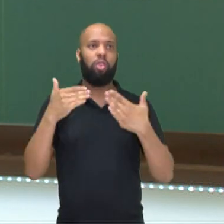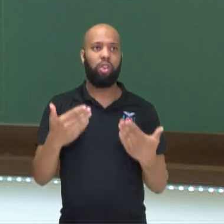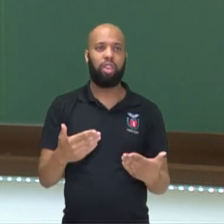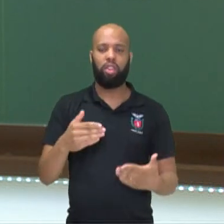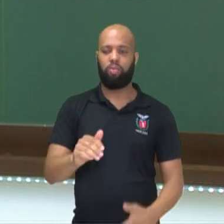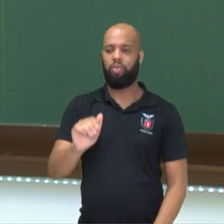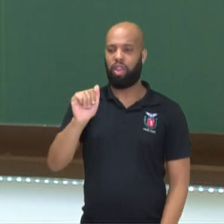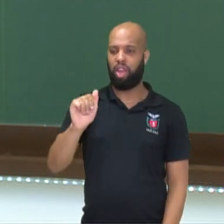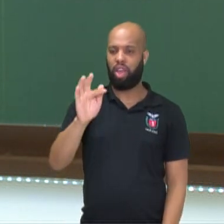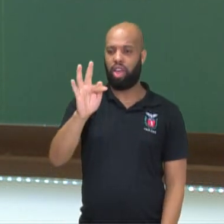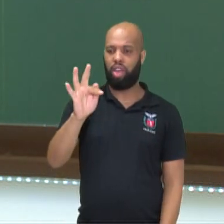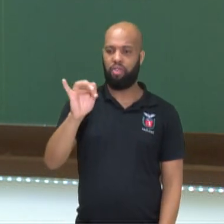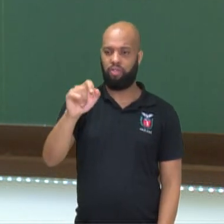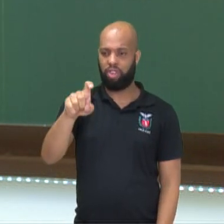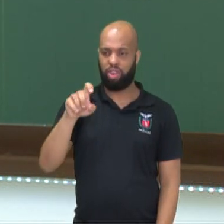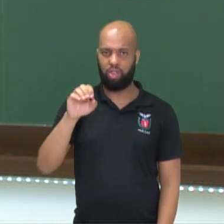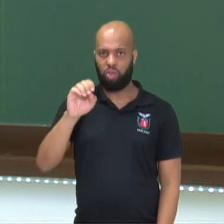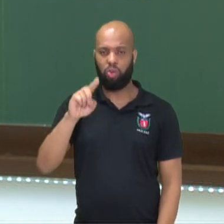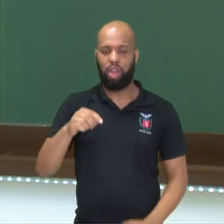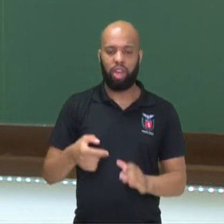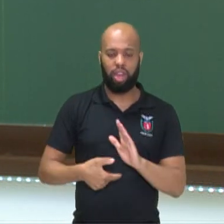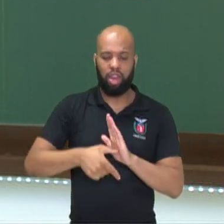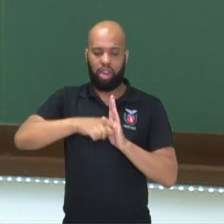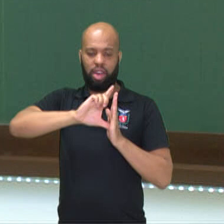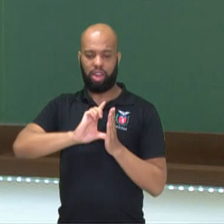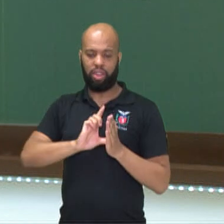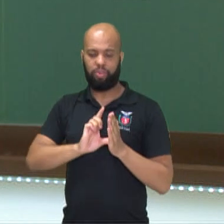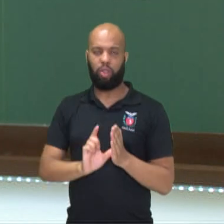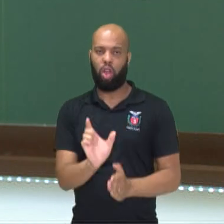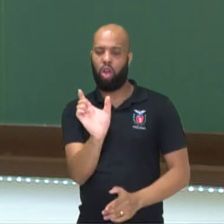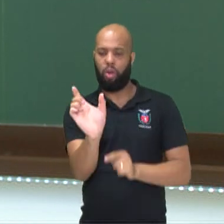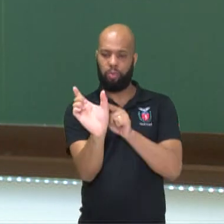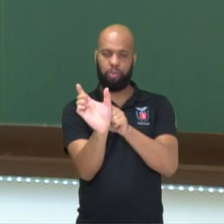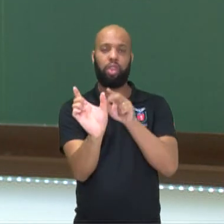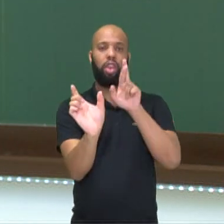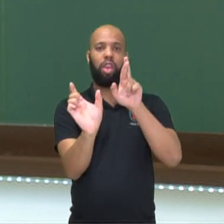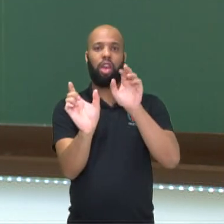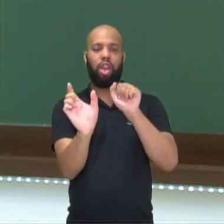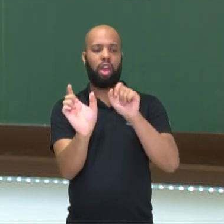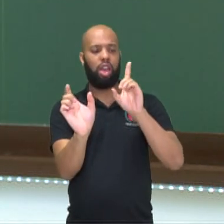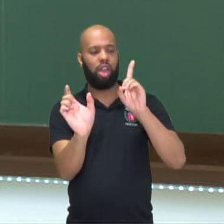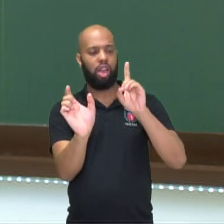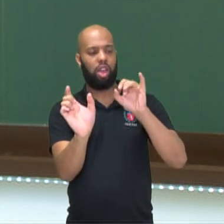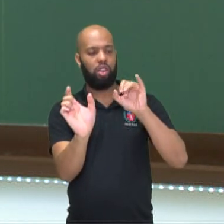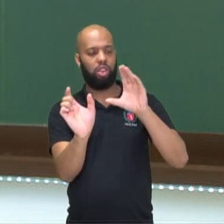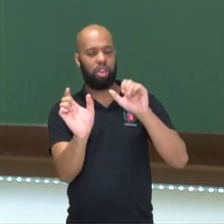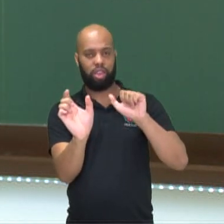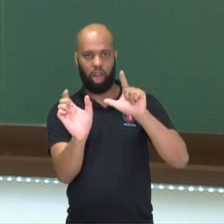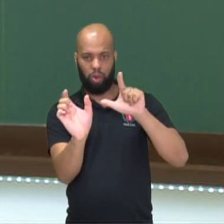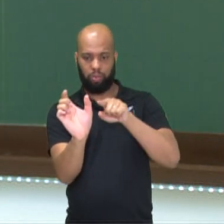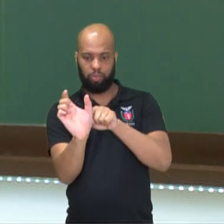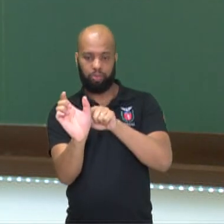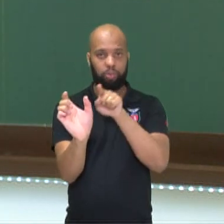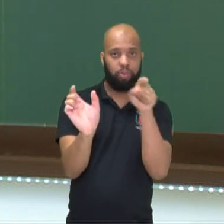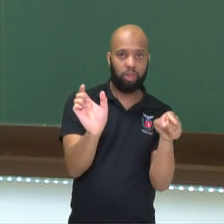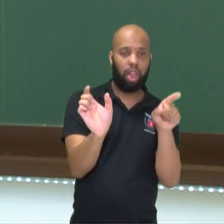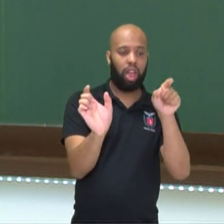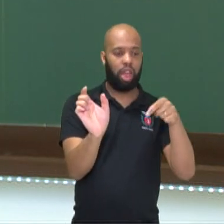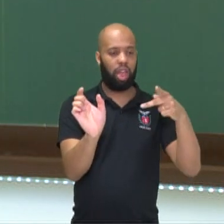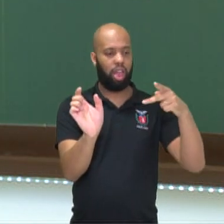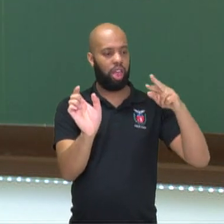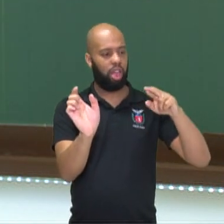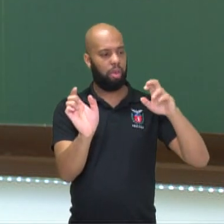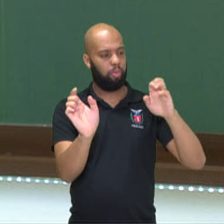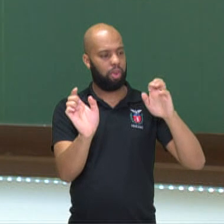afixo que vem antes do radical, formando novas palavras. O uso do